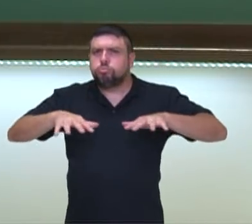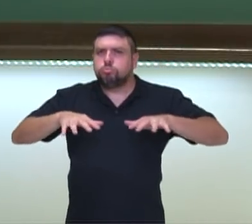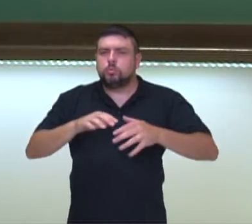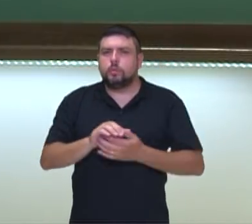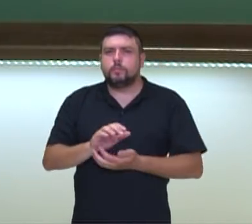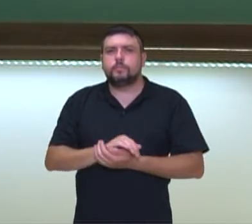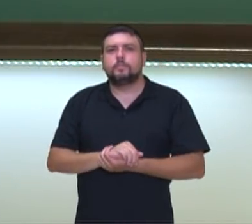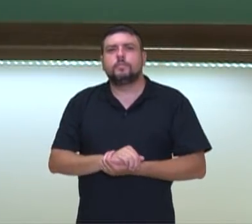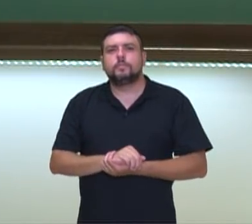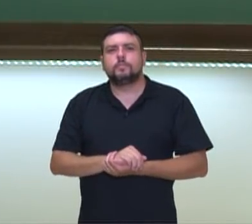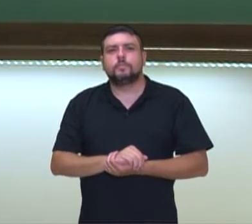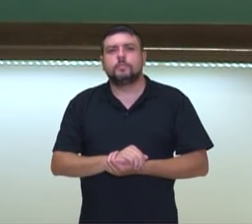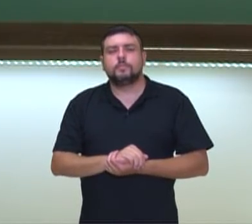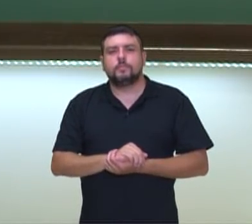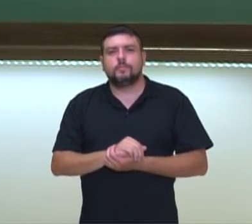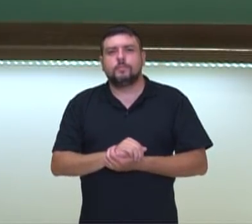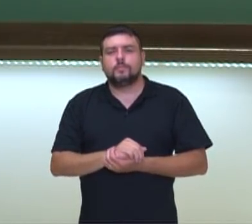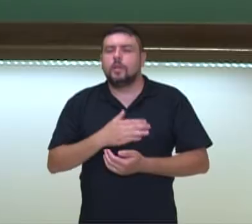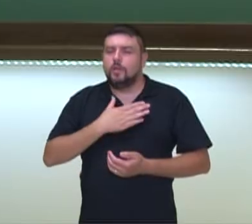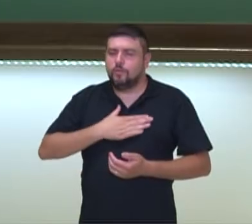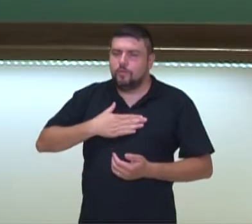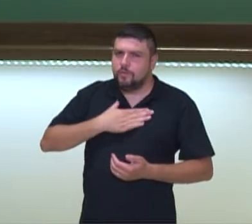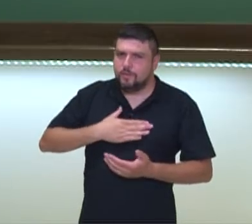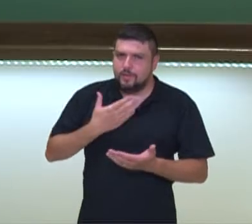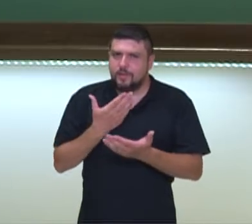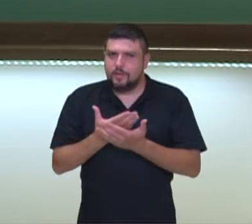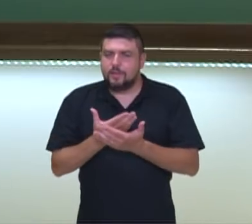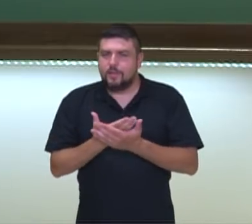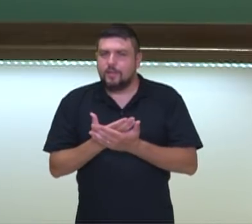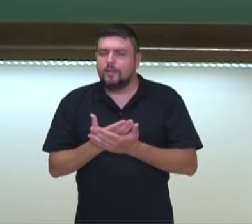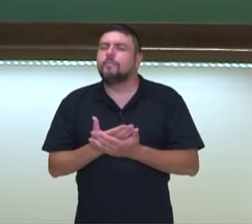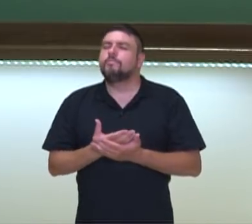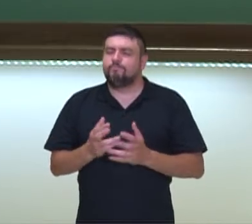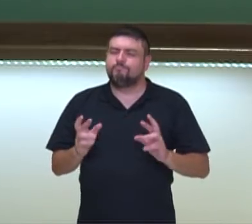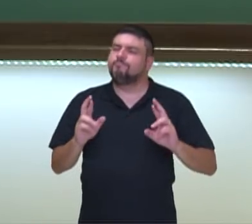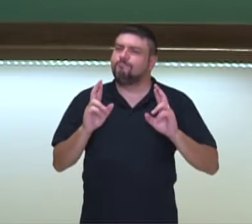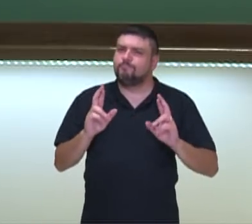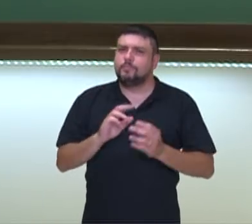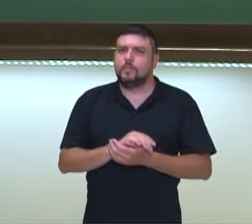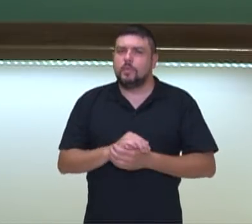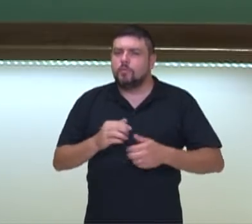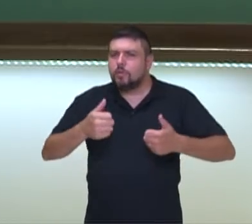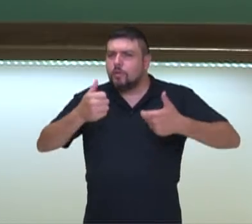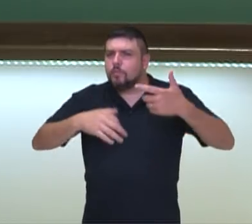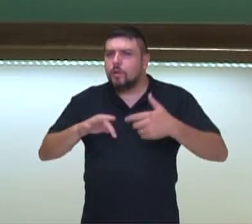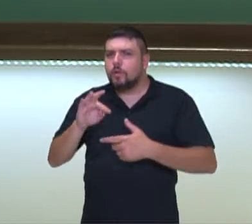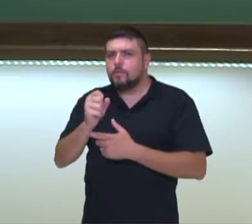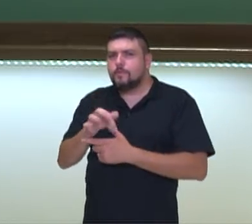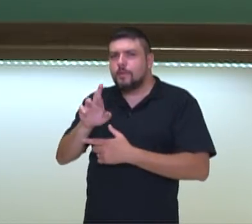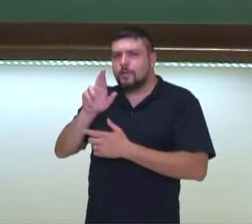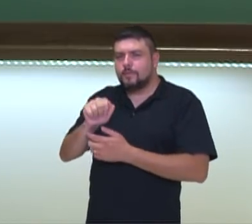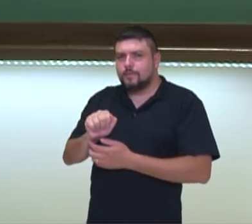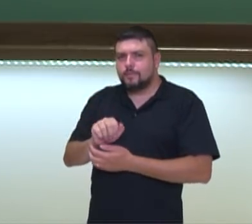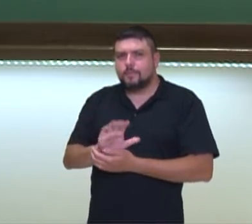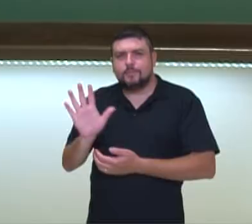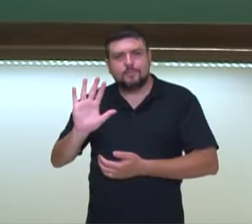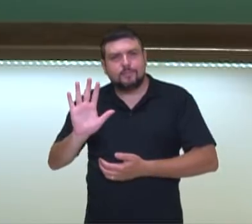gostou da nossa aula? Espero que tenham gostado, que nós falamos um pouco mais sobre a litosfera. Até breve!